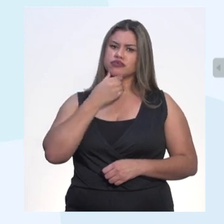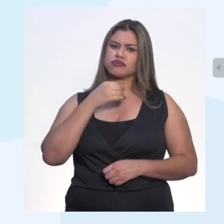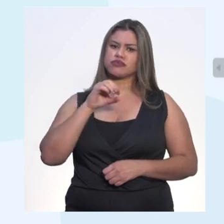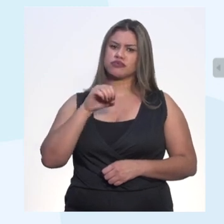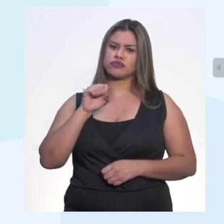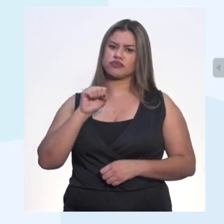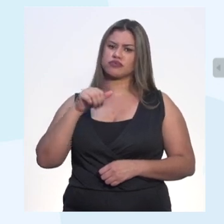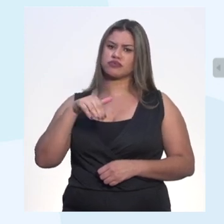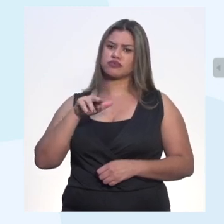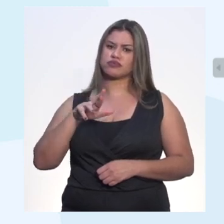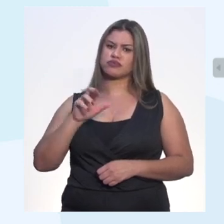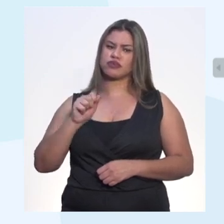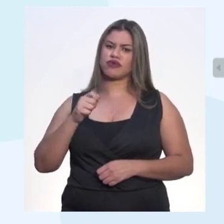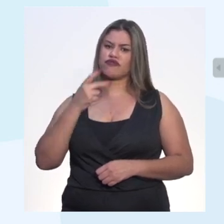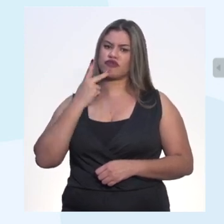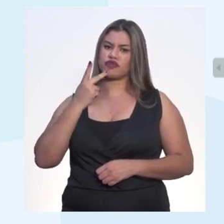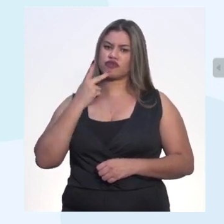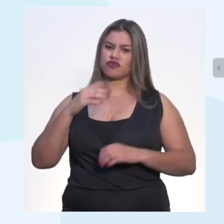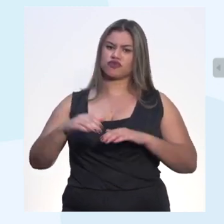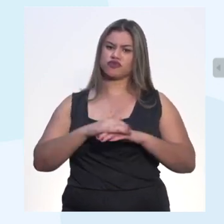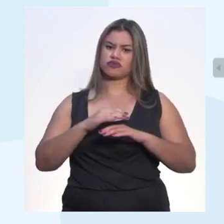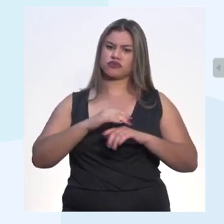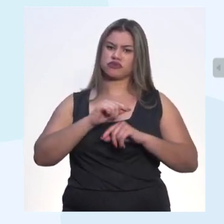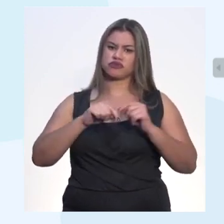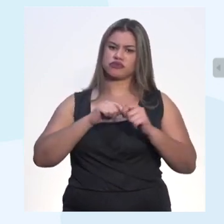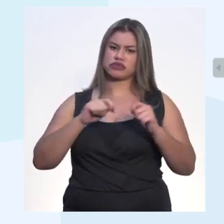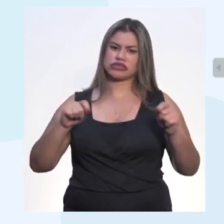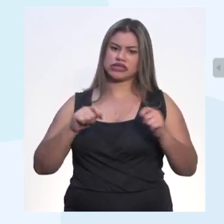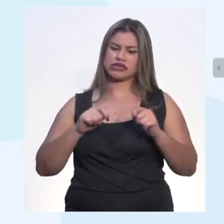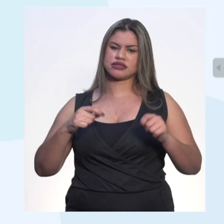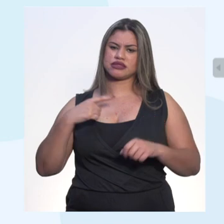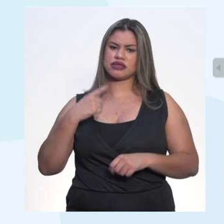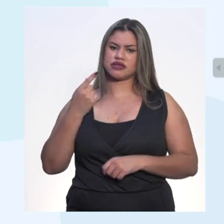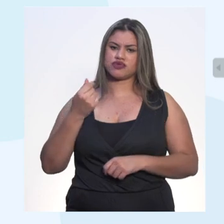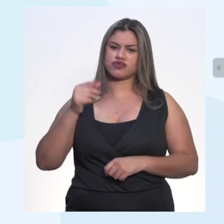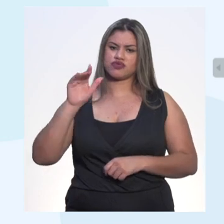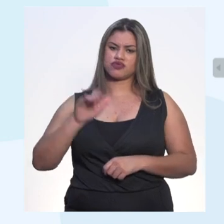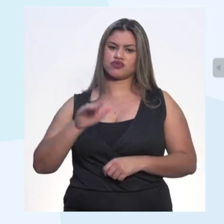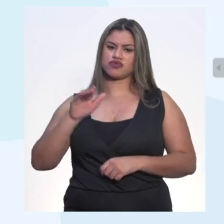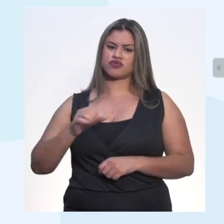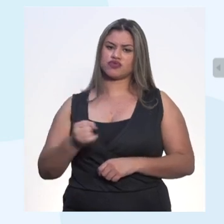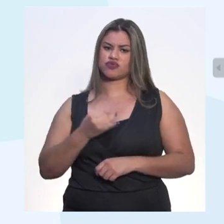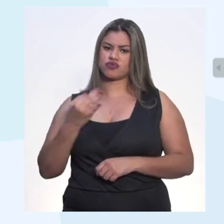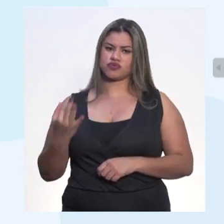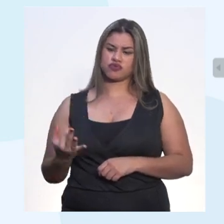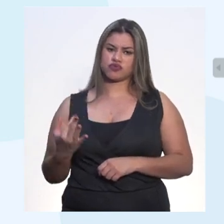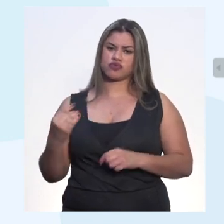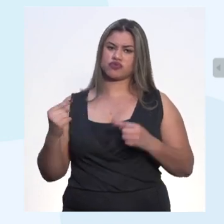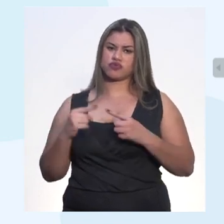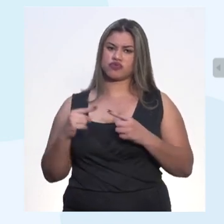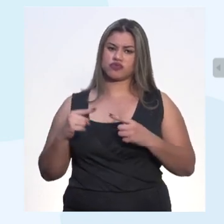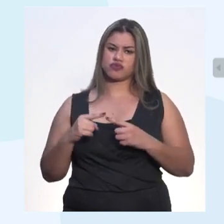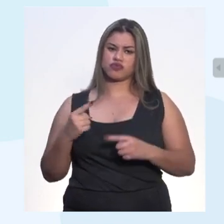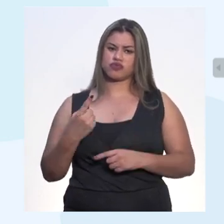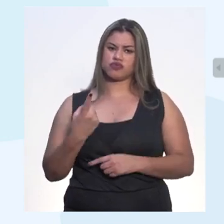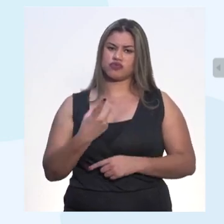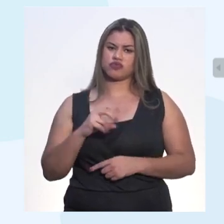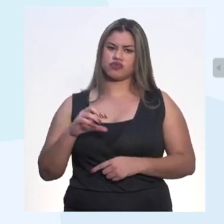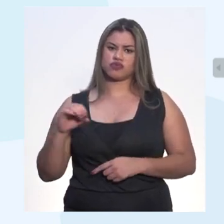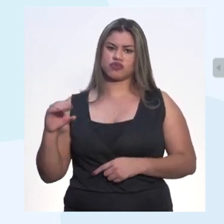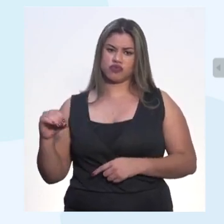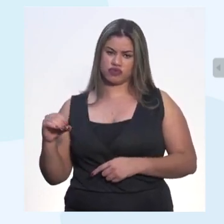de um tênis, né? Que eu ia ter um desconto. De quanto seria o desconto na compra de um tênis que custava